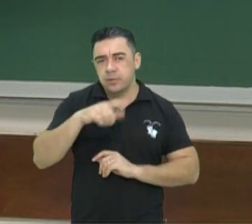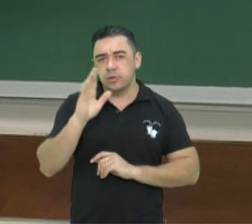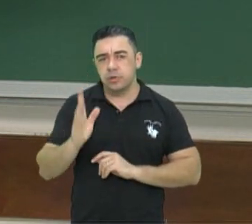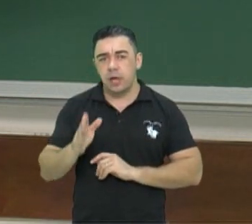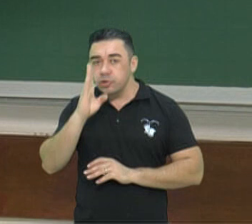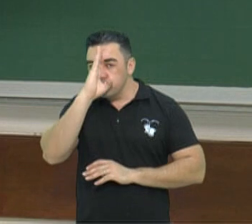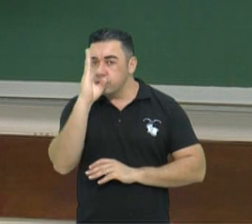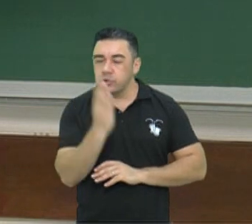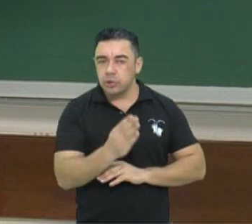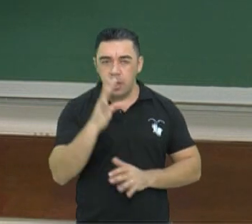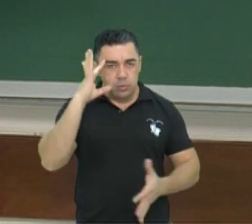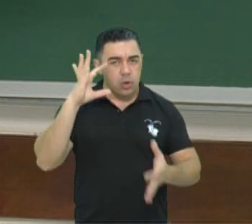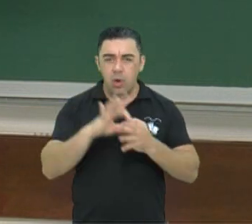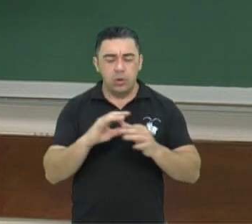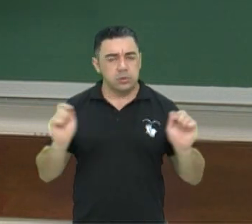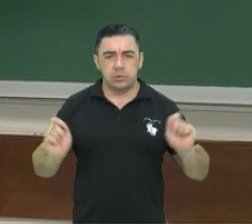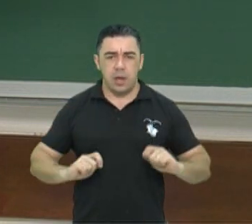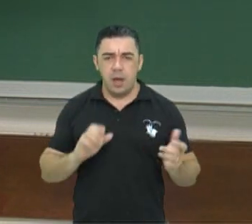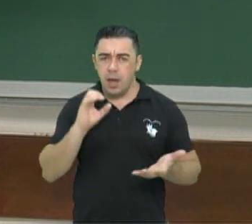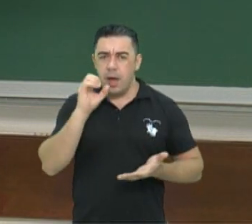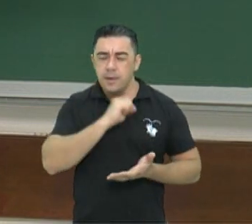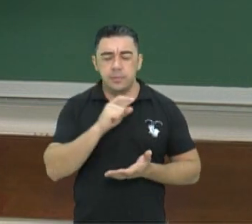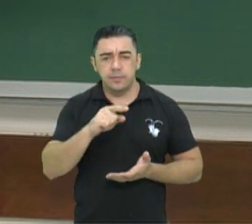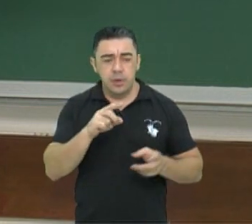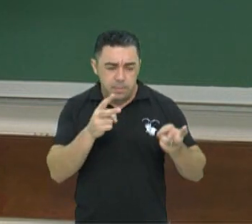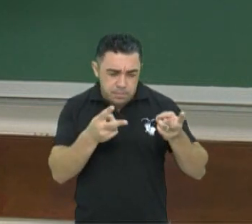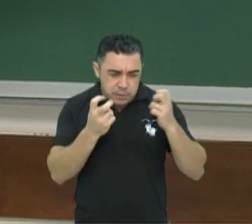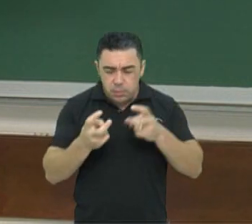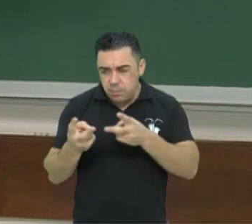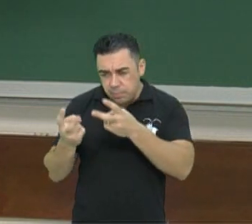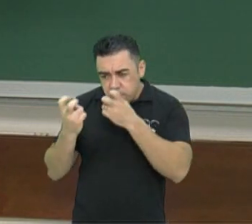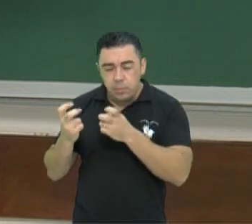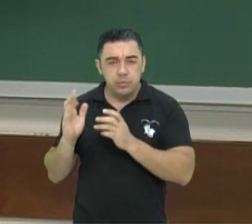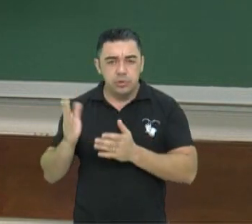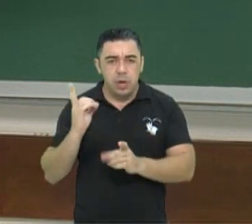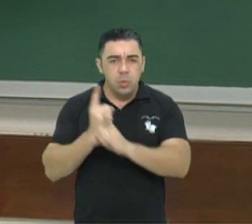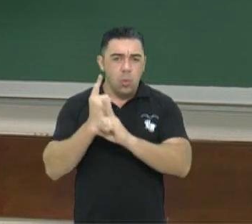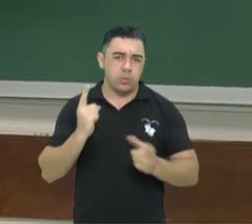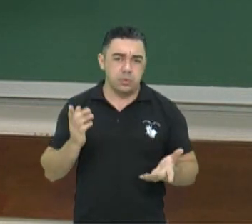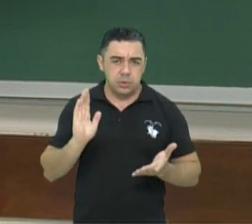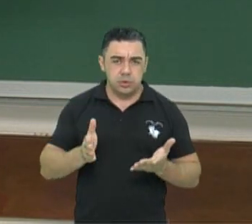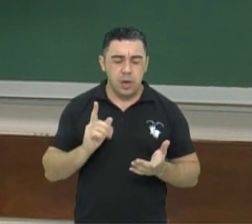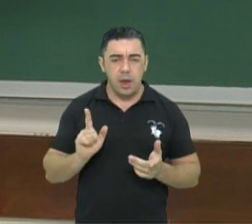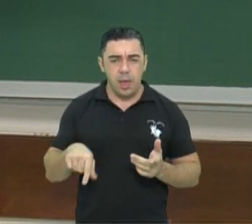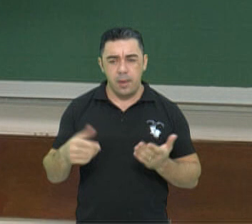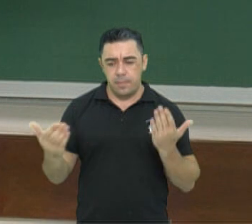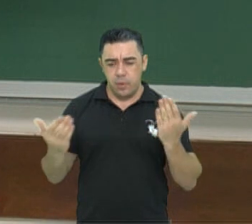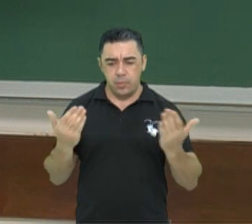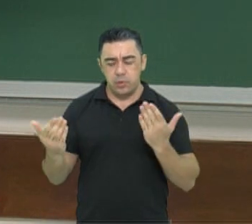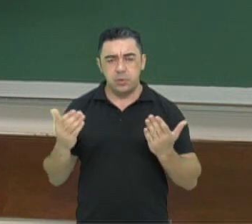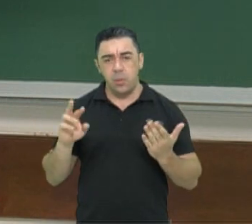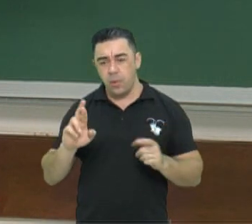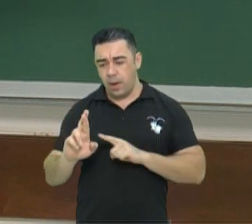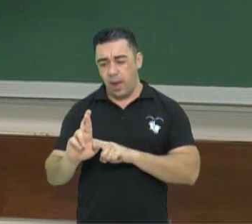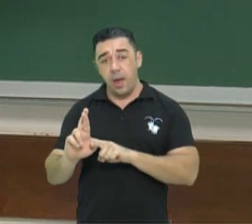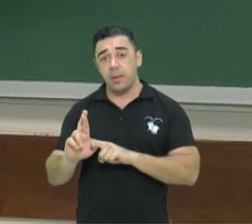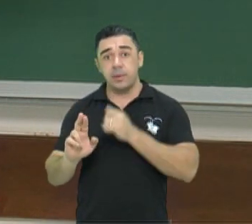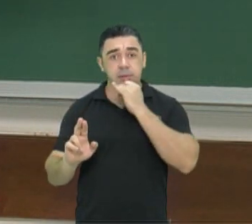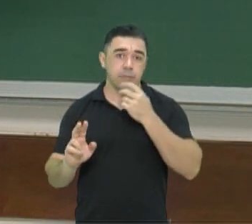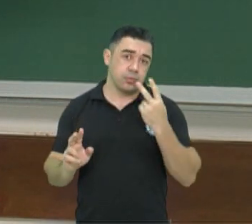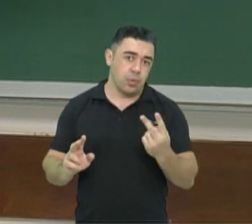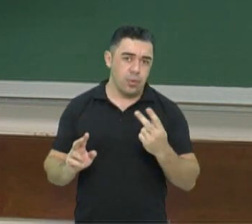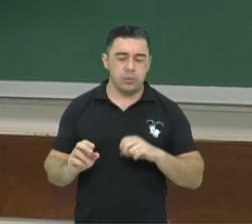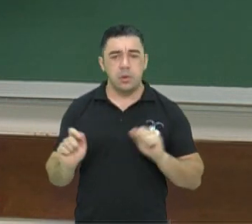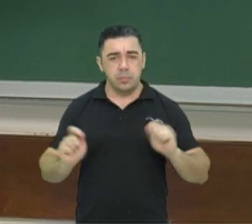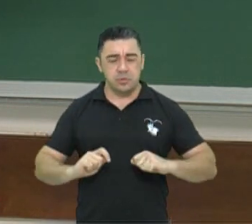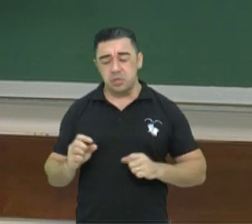pode fazer o cálculo direto, que você já observou que essa razão de proporção, ela é 2. Então, ela